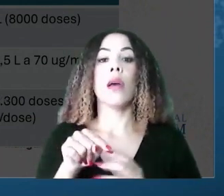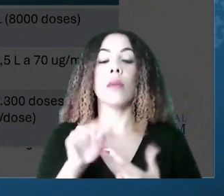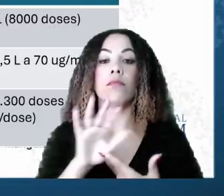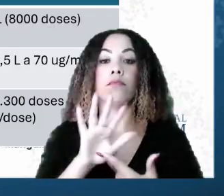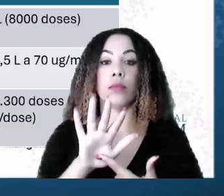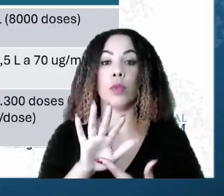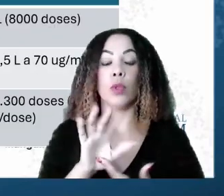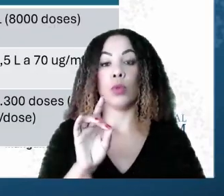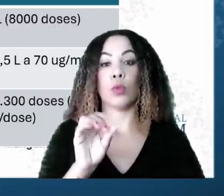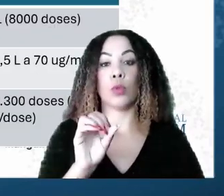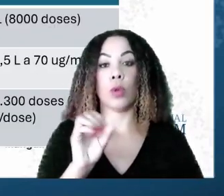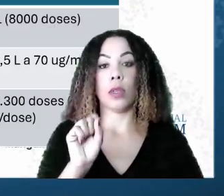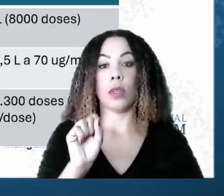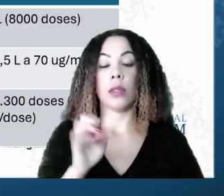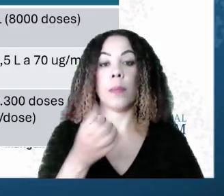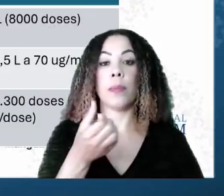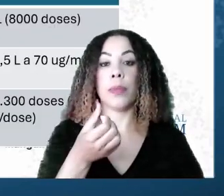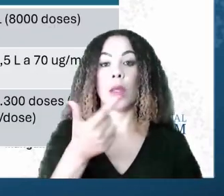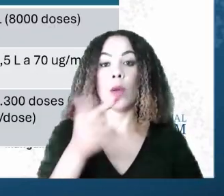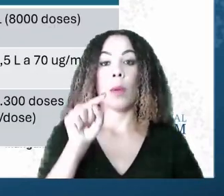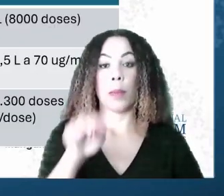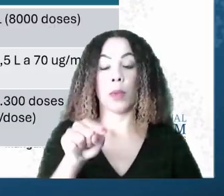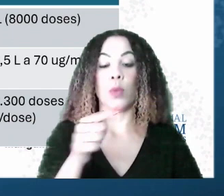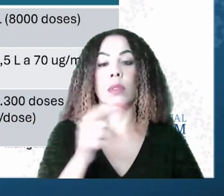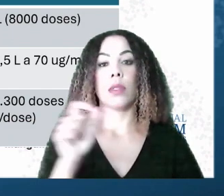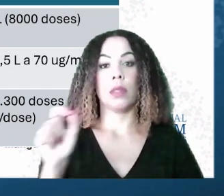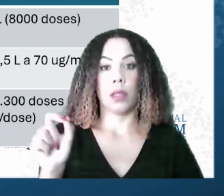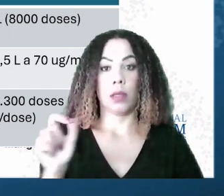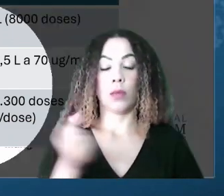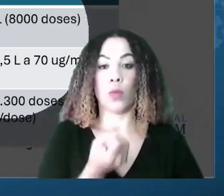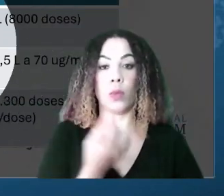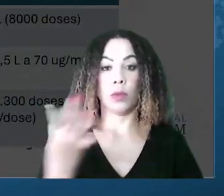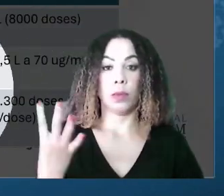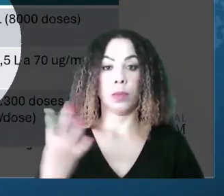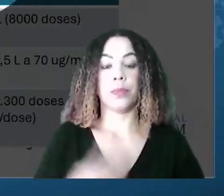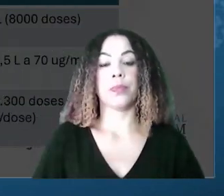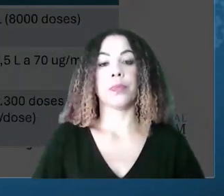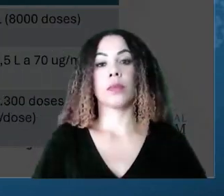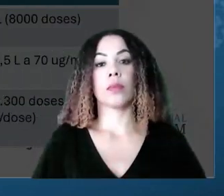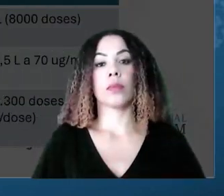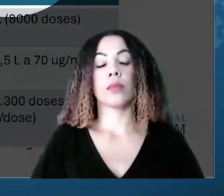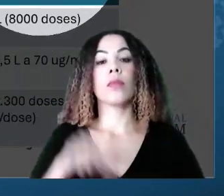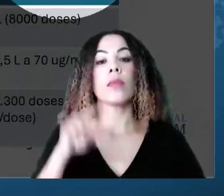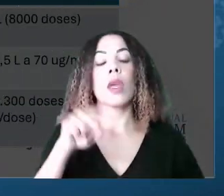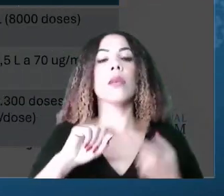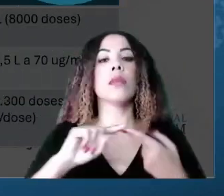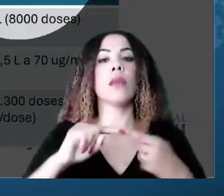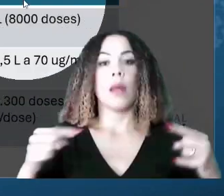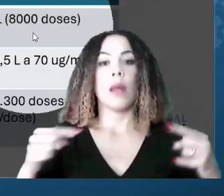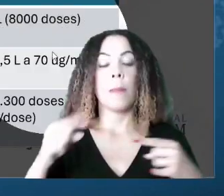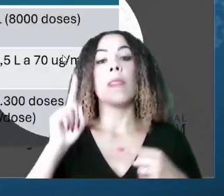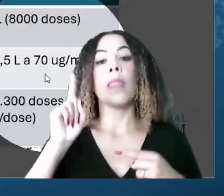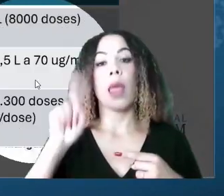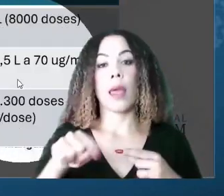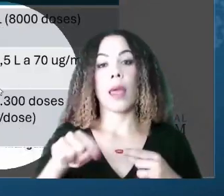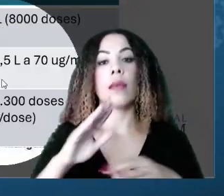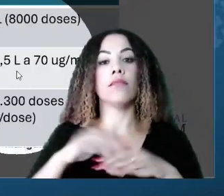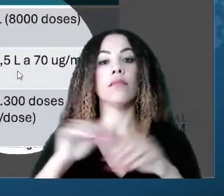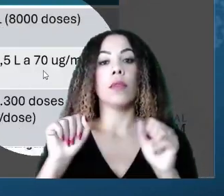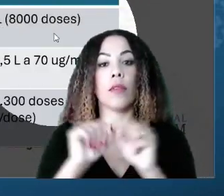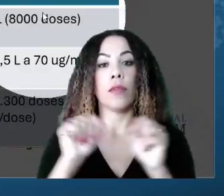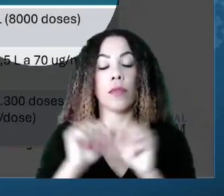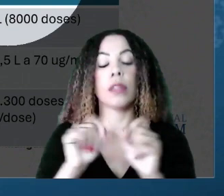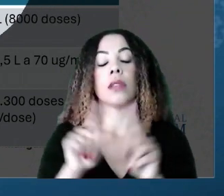doses, 62.700 doses. Esse RNA encapsulado ele ainda é formulado e